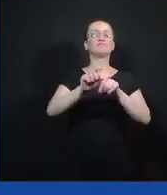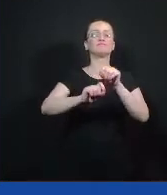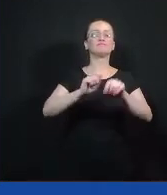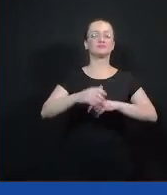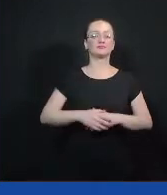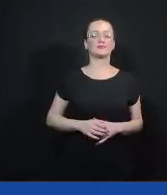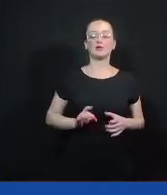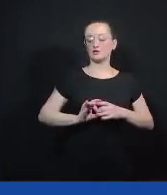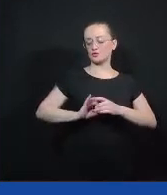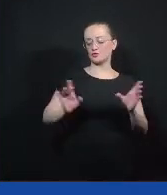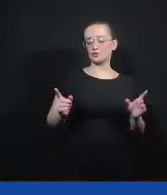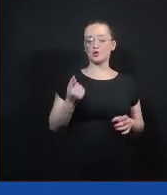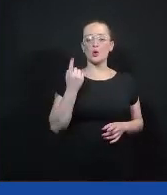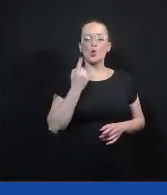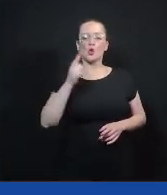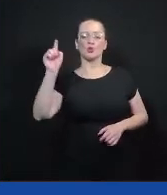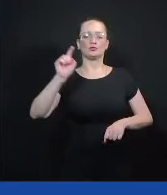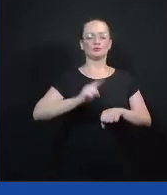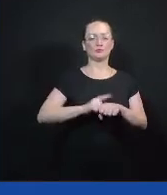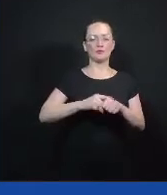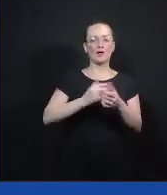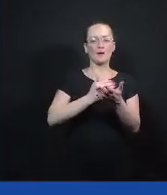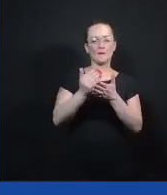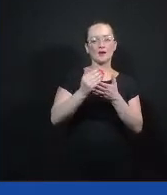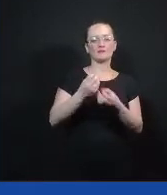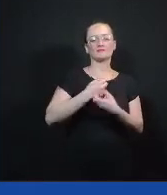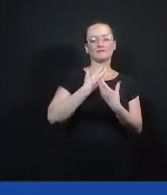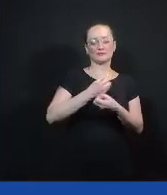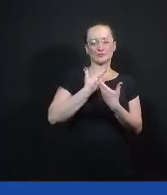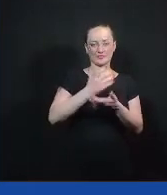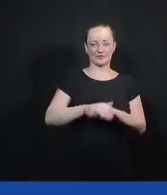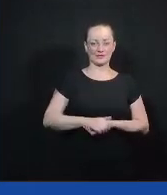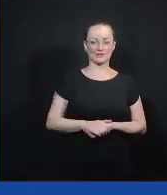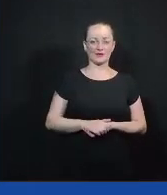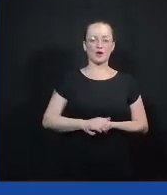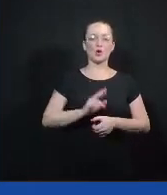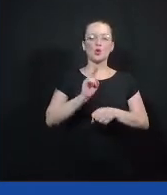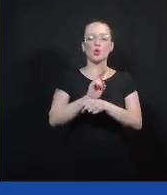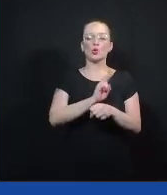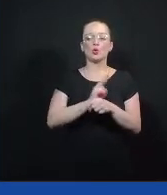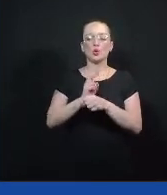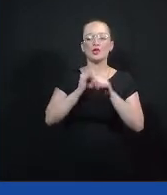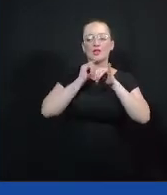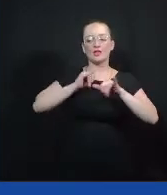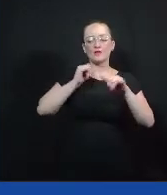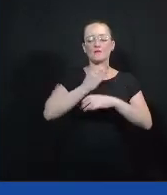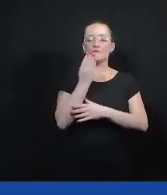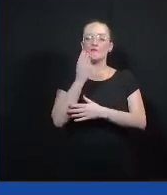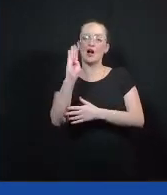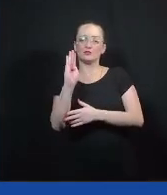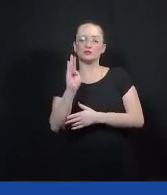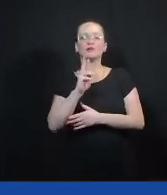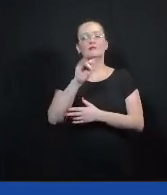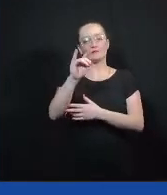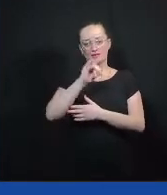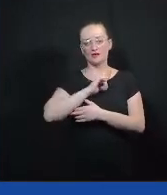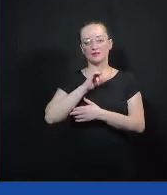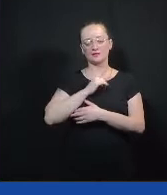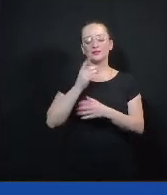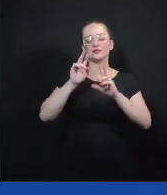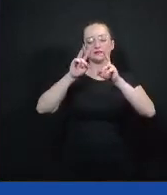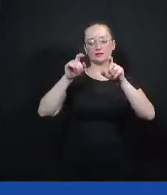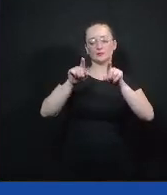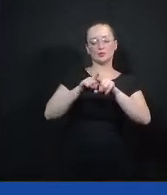deixem para a última hora para começarem a se informar, né? Tomando muito cuidado com as notícias falsas, que vai ser tema também, né, de um outro